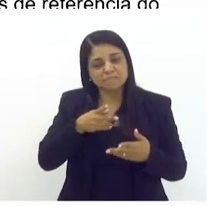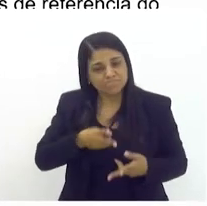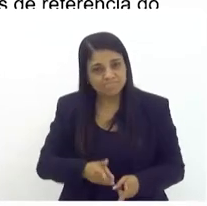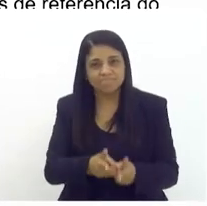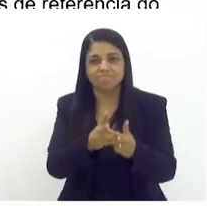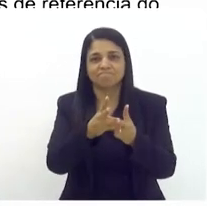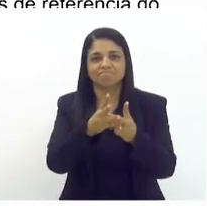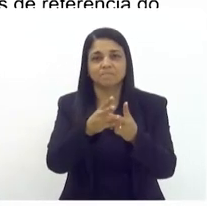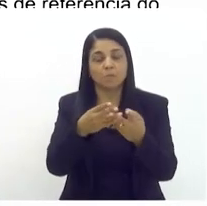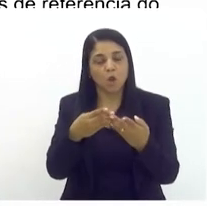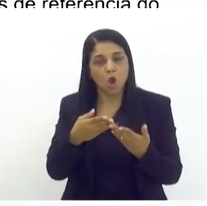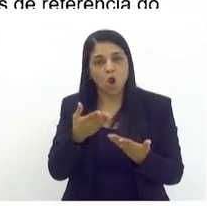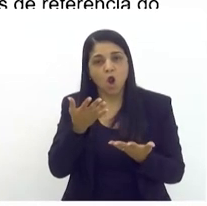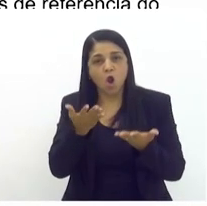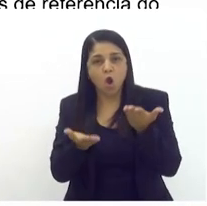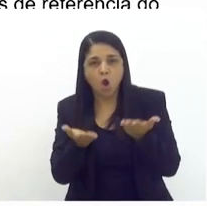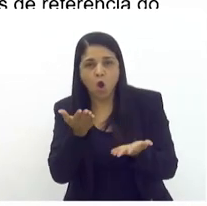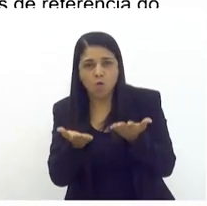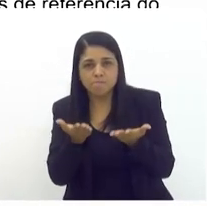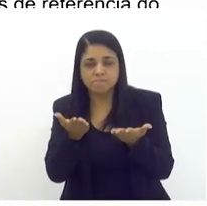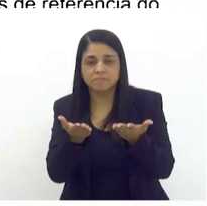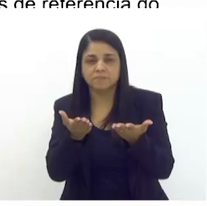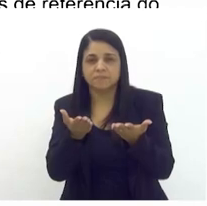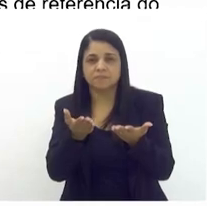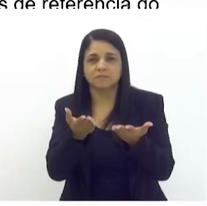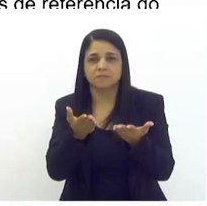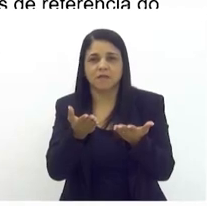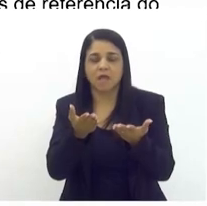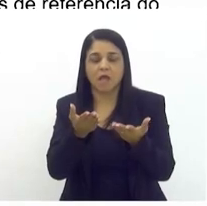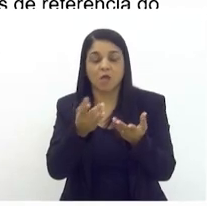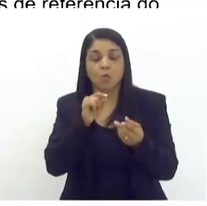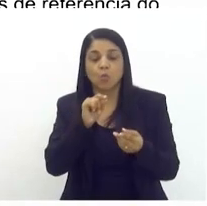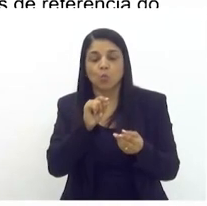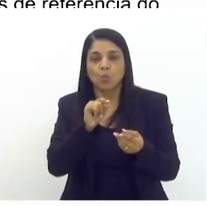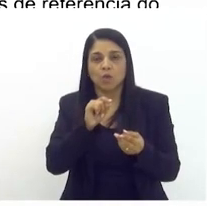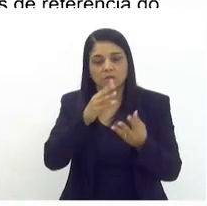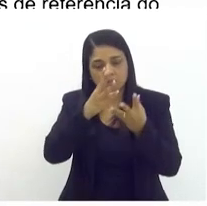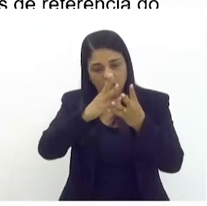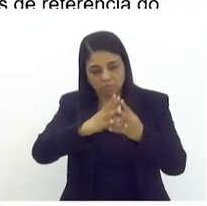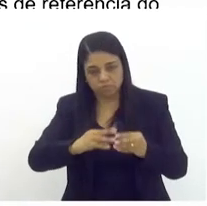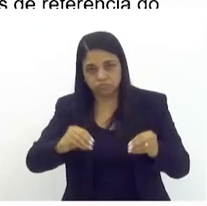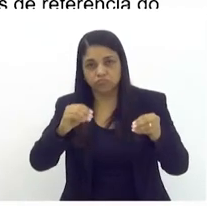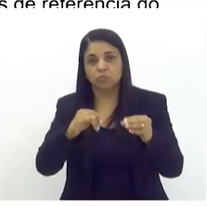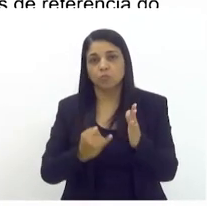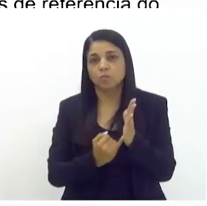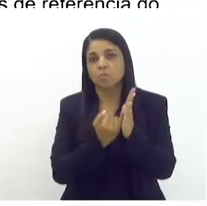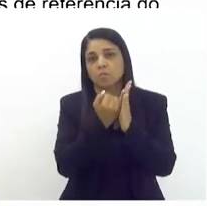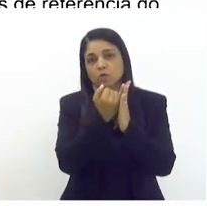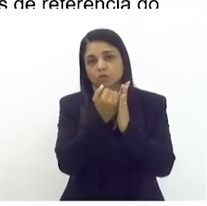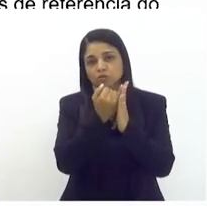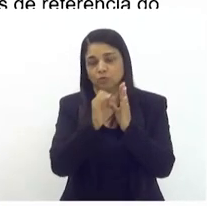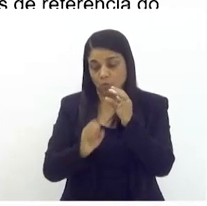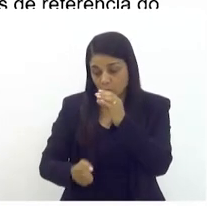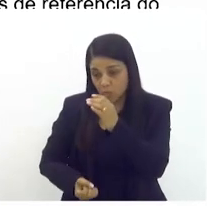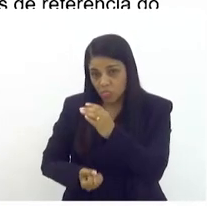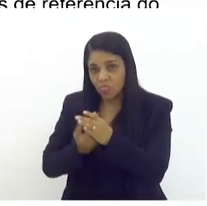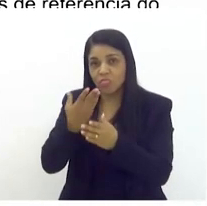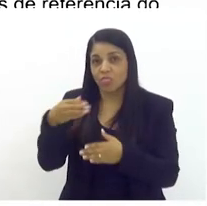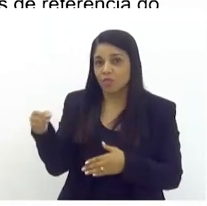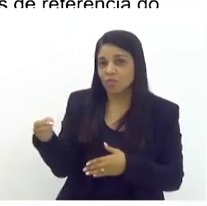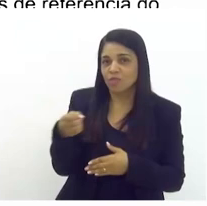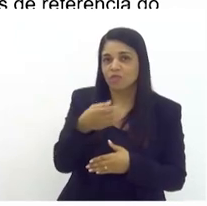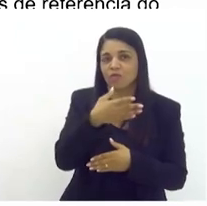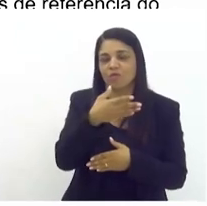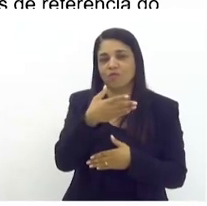para compensar o que está sendo instinto o imposto que está sendo criado tá sempre feito